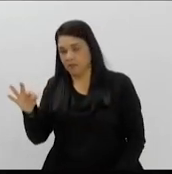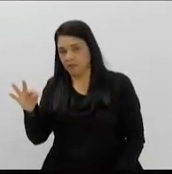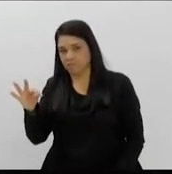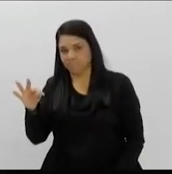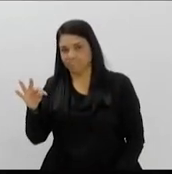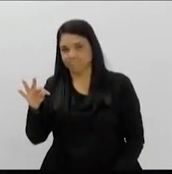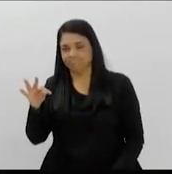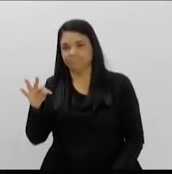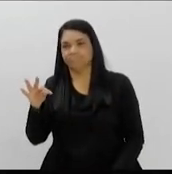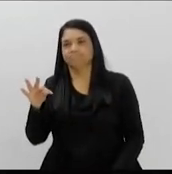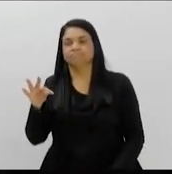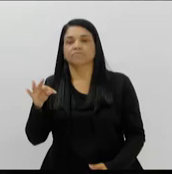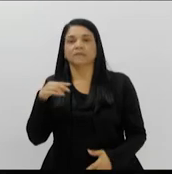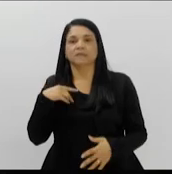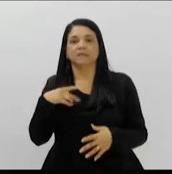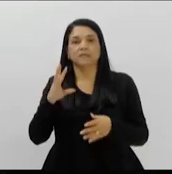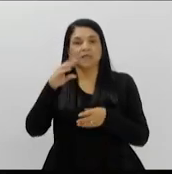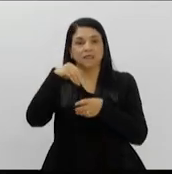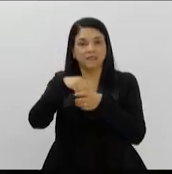federal.